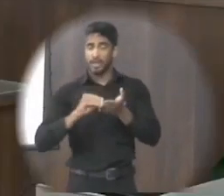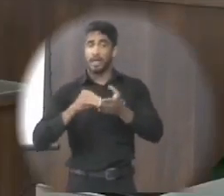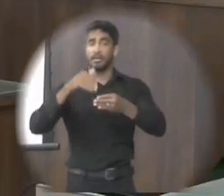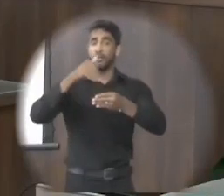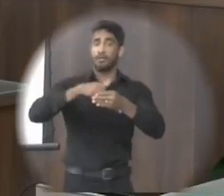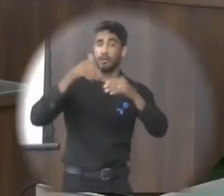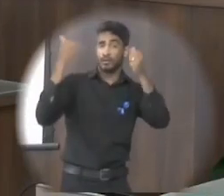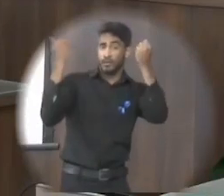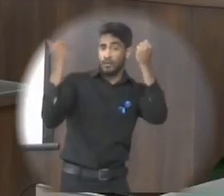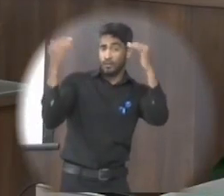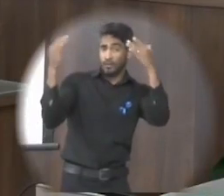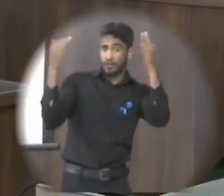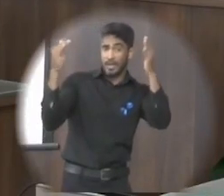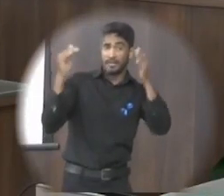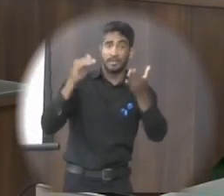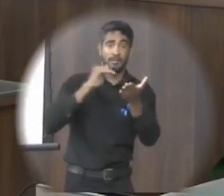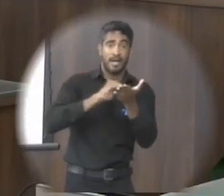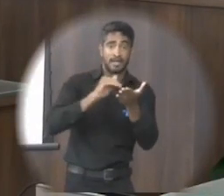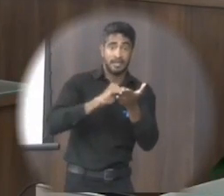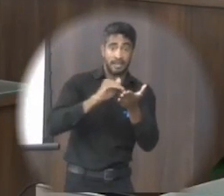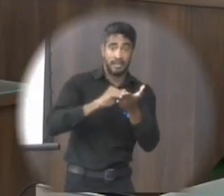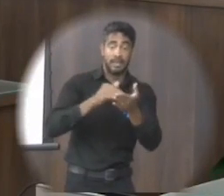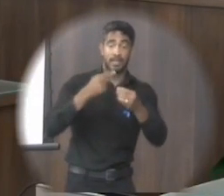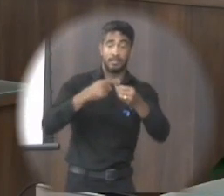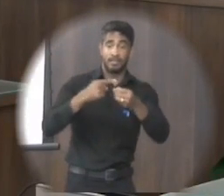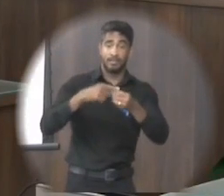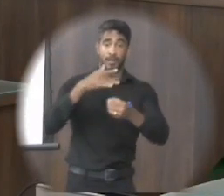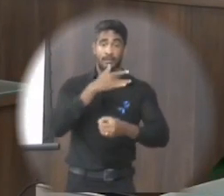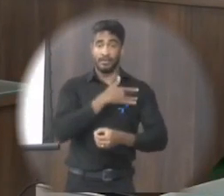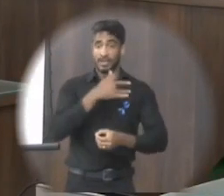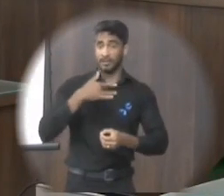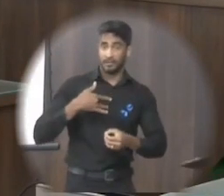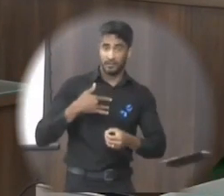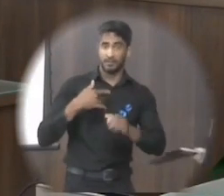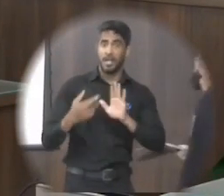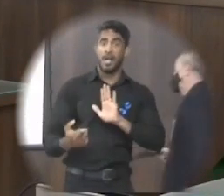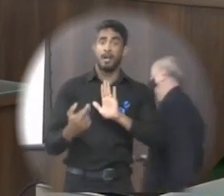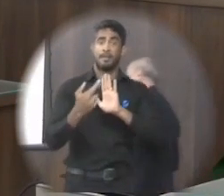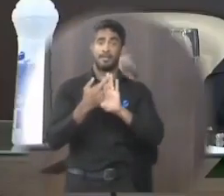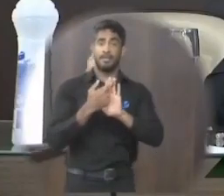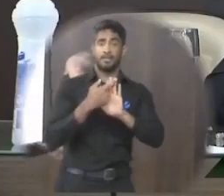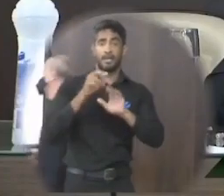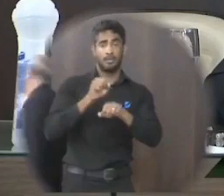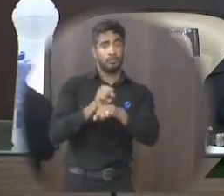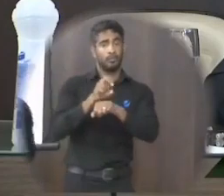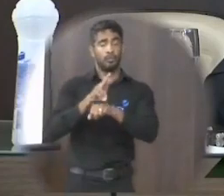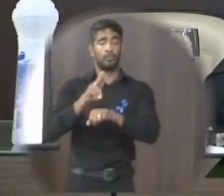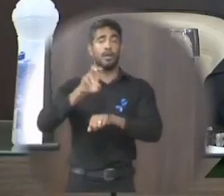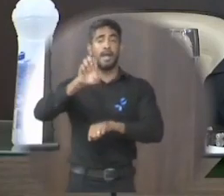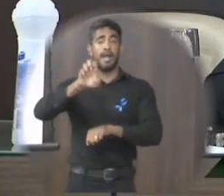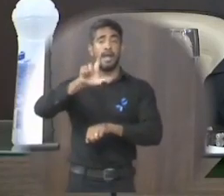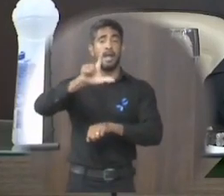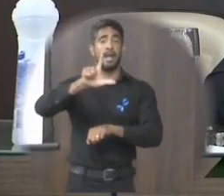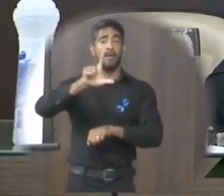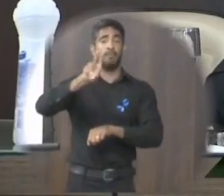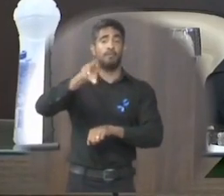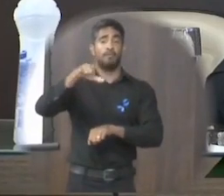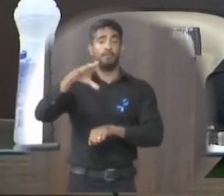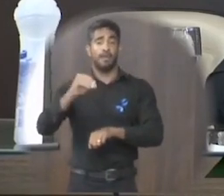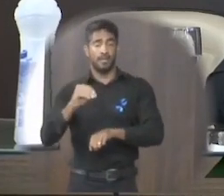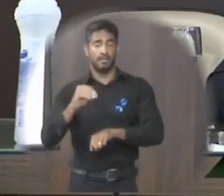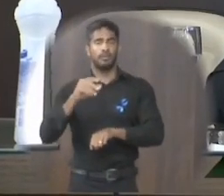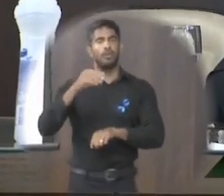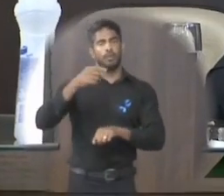de congratulação com a Secretaria Municipal de Saúde, representada pelo Dr. Elvésio Campos de Albuquerque. O secretário-chefe da pasta requer